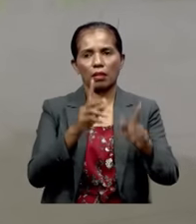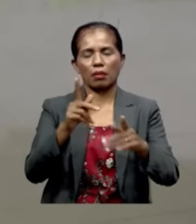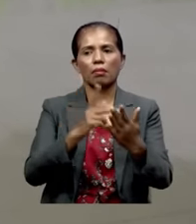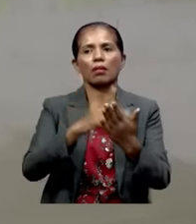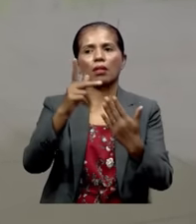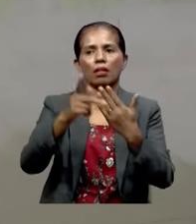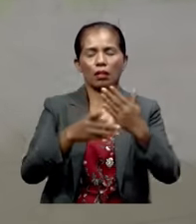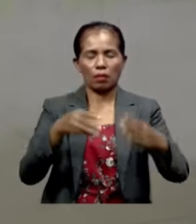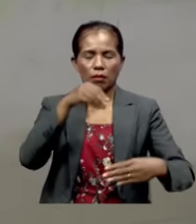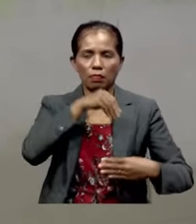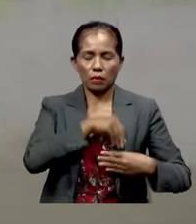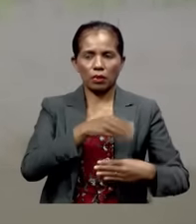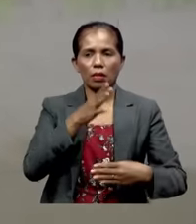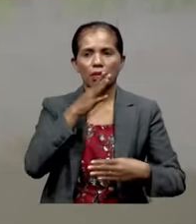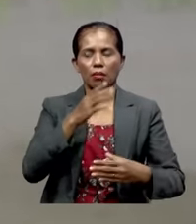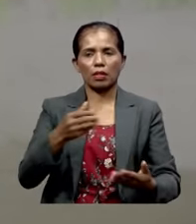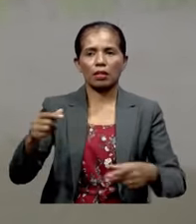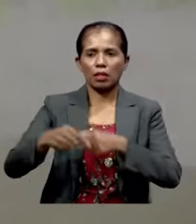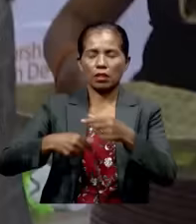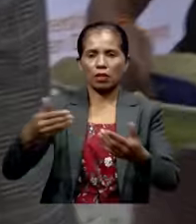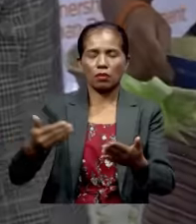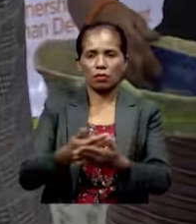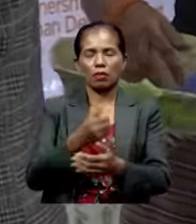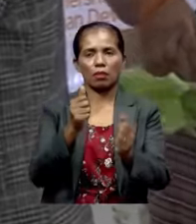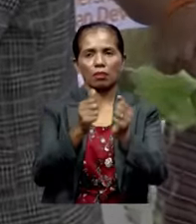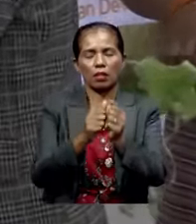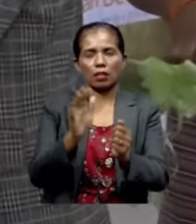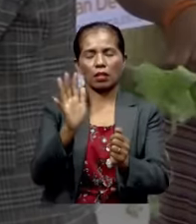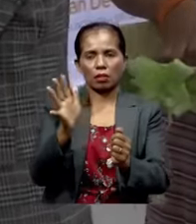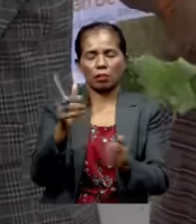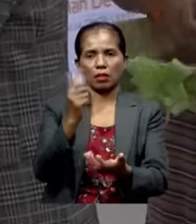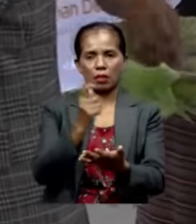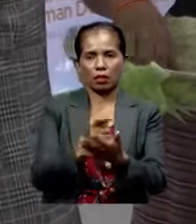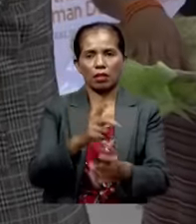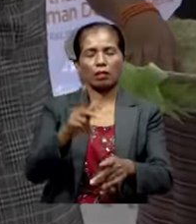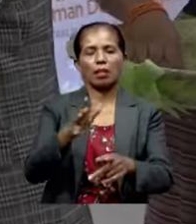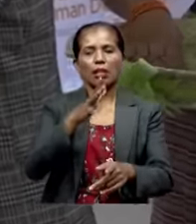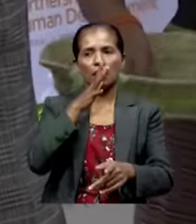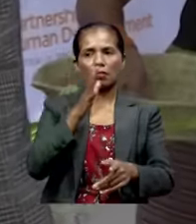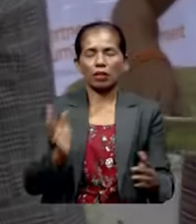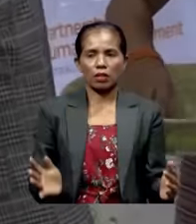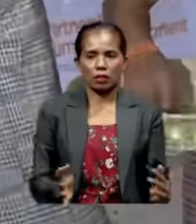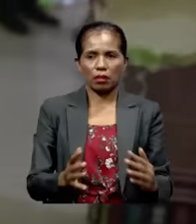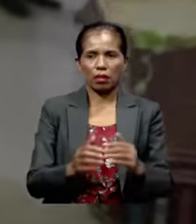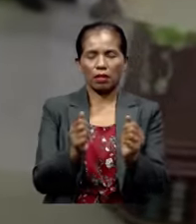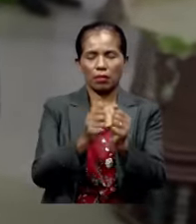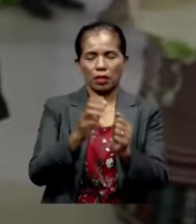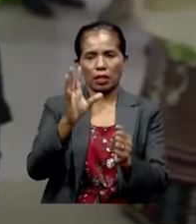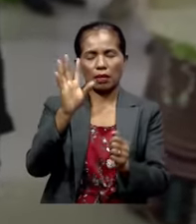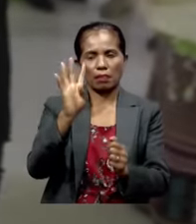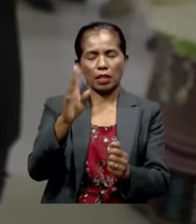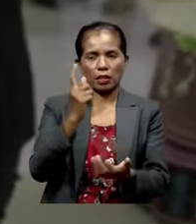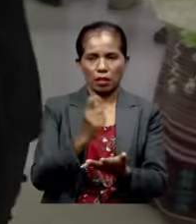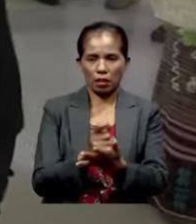Bolsa da Mãe Geração FUN BESICRIHUN LIMANURU. O seu número é beneficiário INAN ISIN RUA RIHUN HAT RESIN no